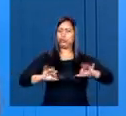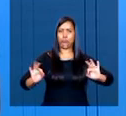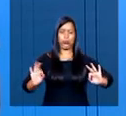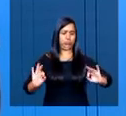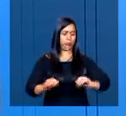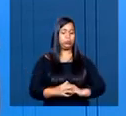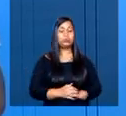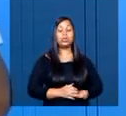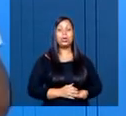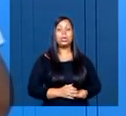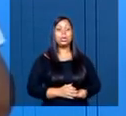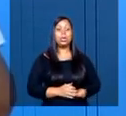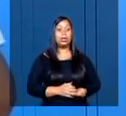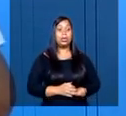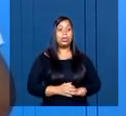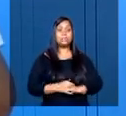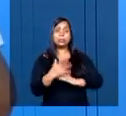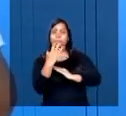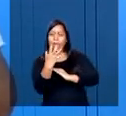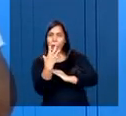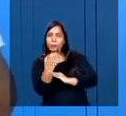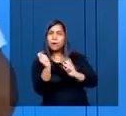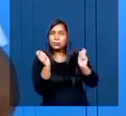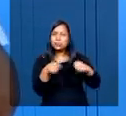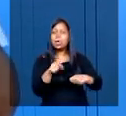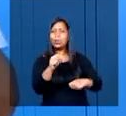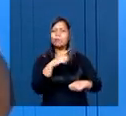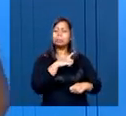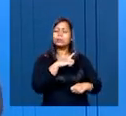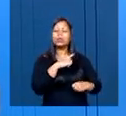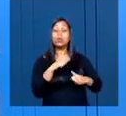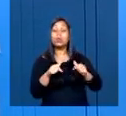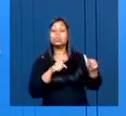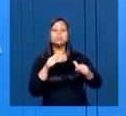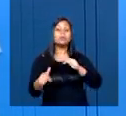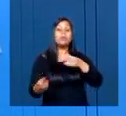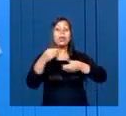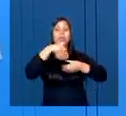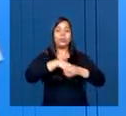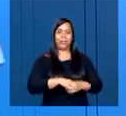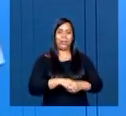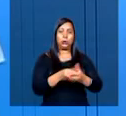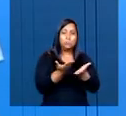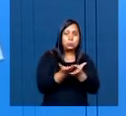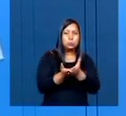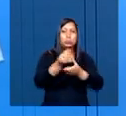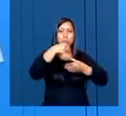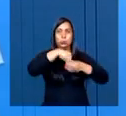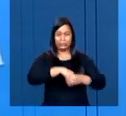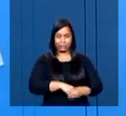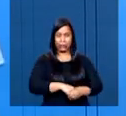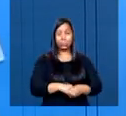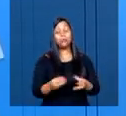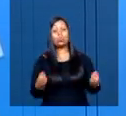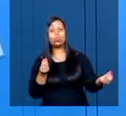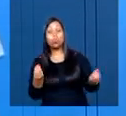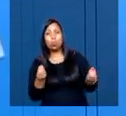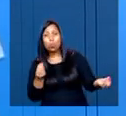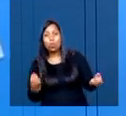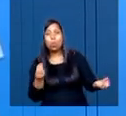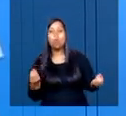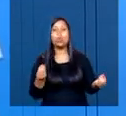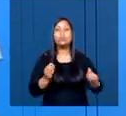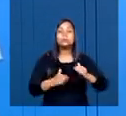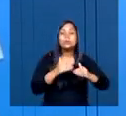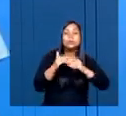nenhuma. Essas filmagens, elas servem para a gente ter um trabalho interno, de estudo interno. Como é que está, como é que foi estar